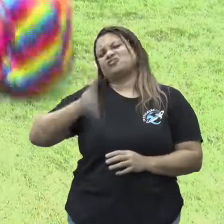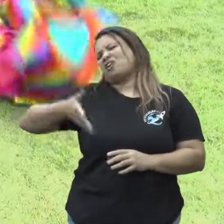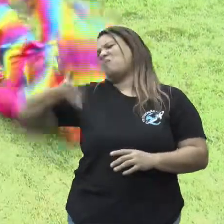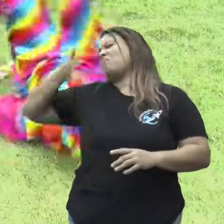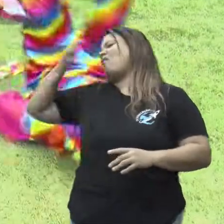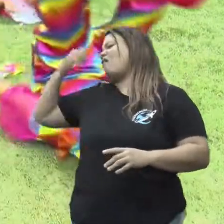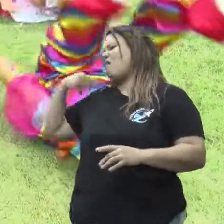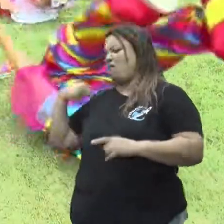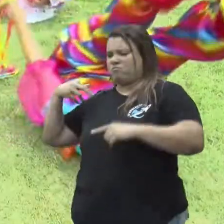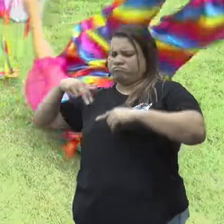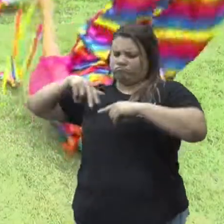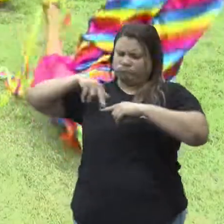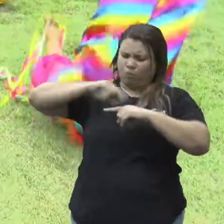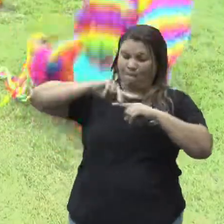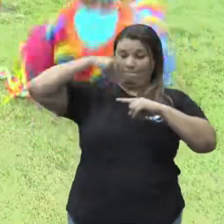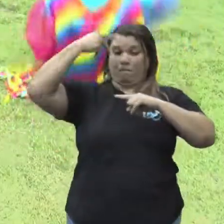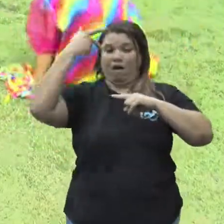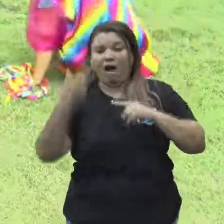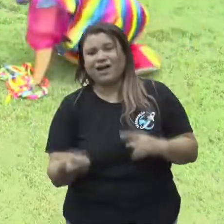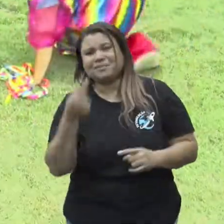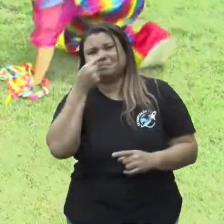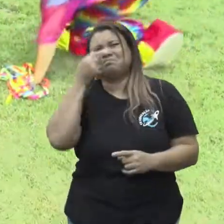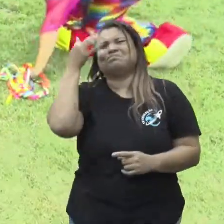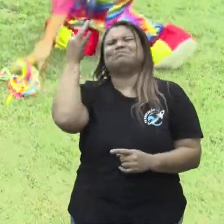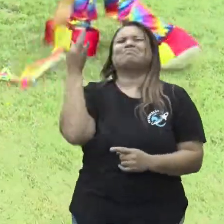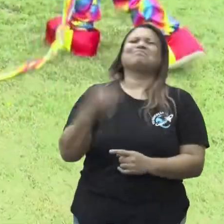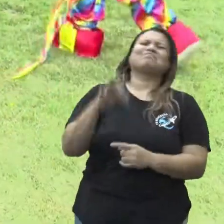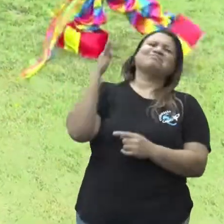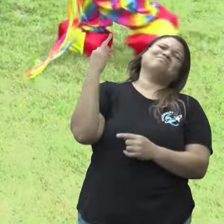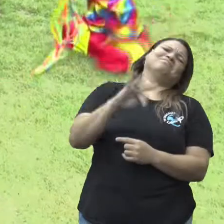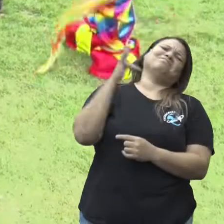do trapézio e quebrei meu nariz.